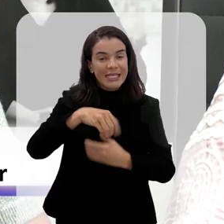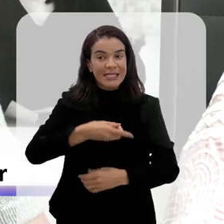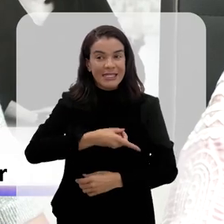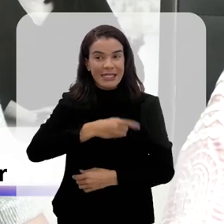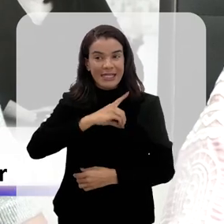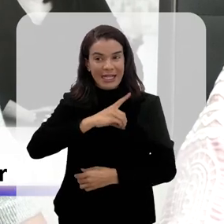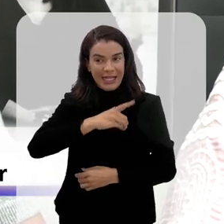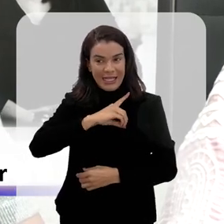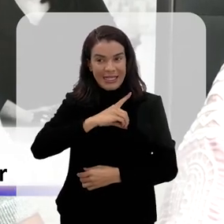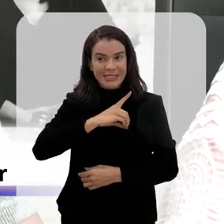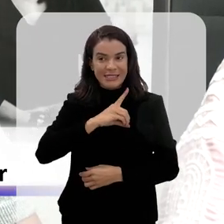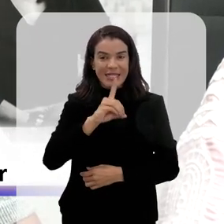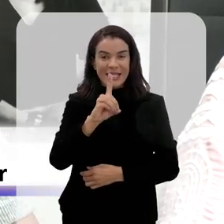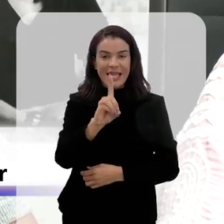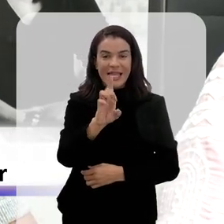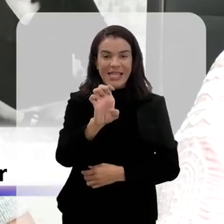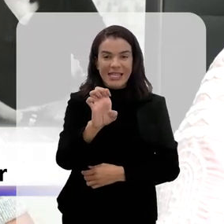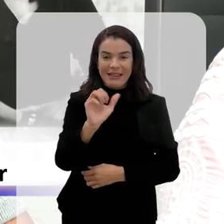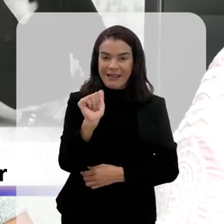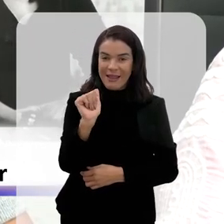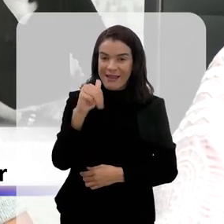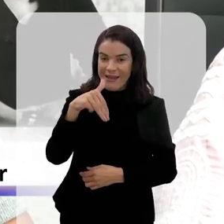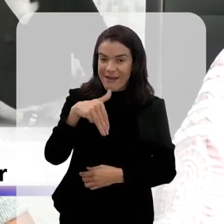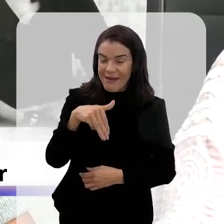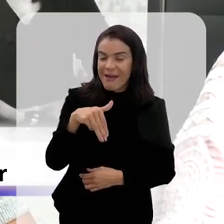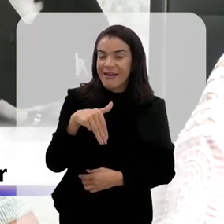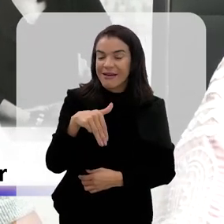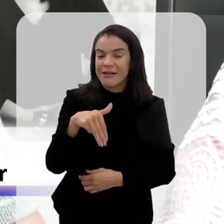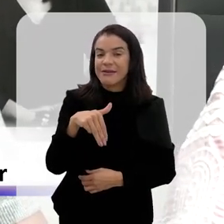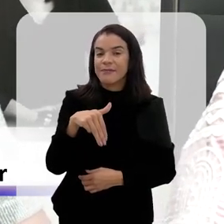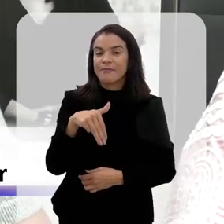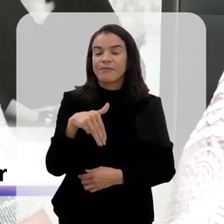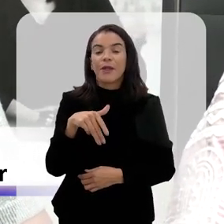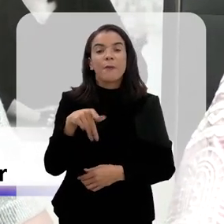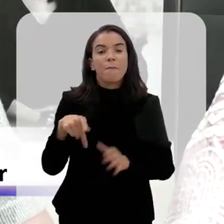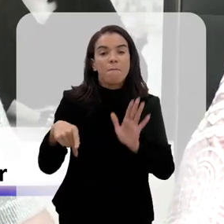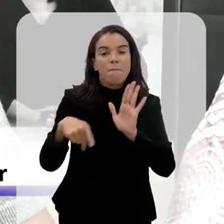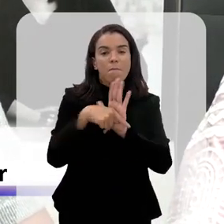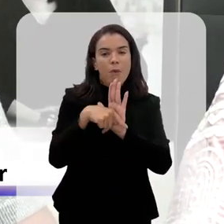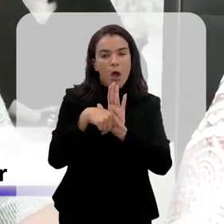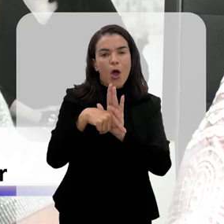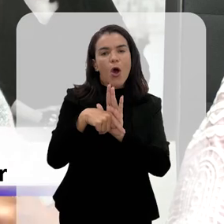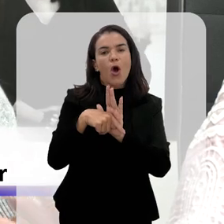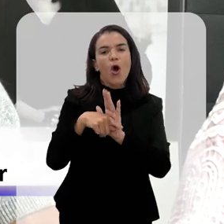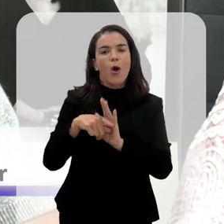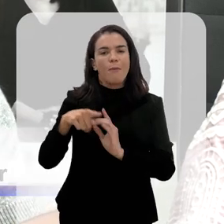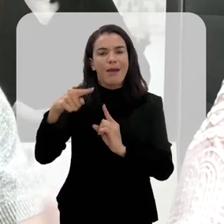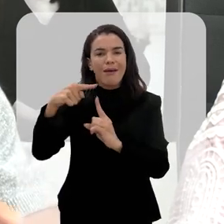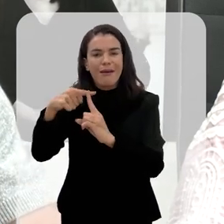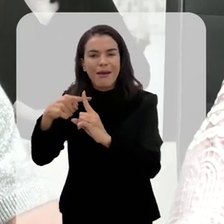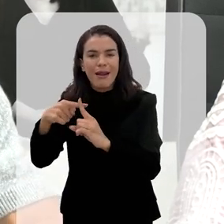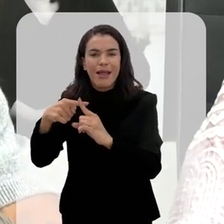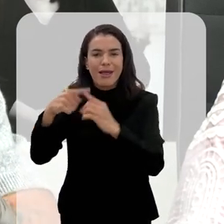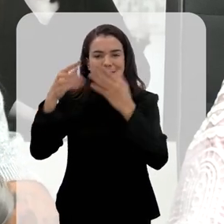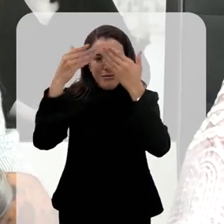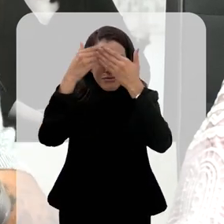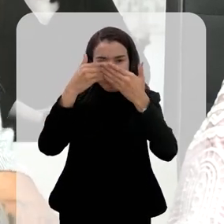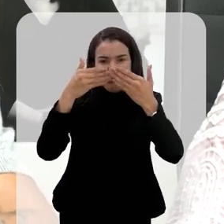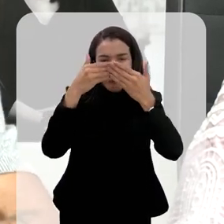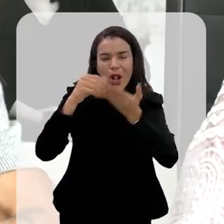pelas delegacias de atendimento à mulher em determinadas localidades, onde os próprios templos,